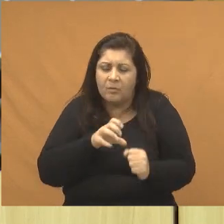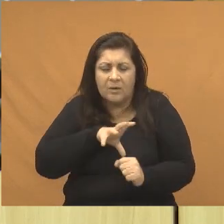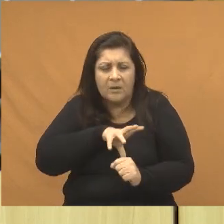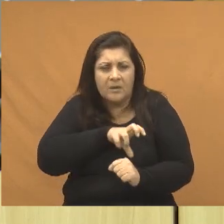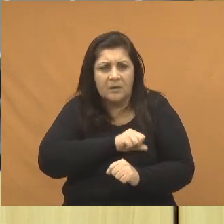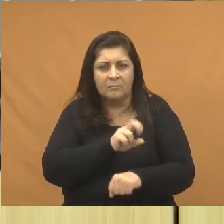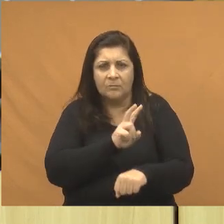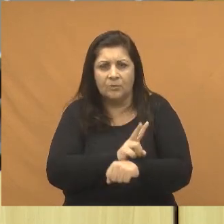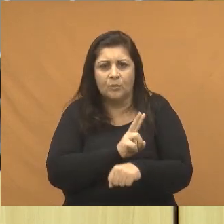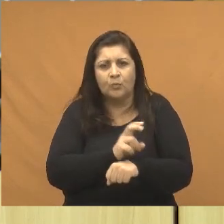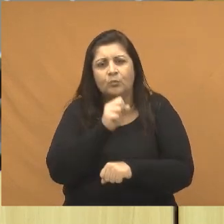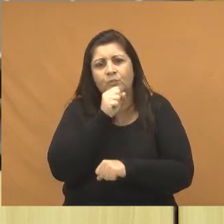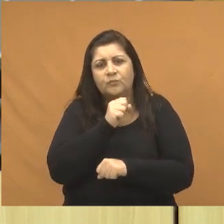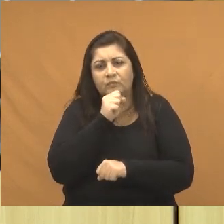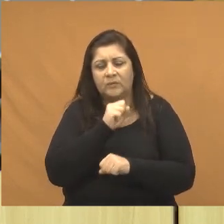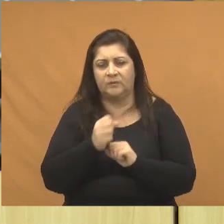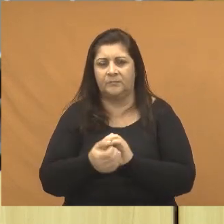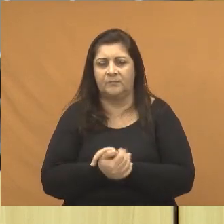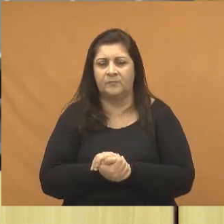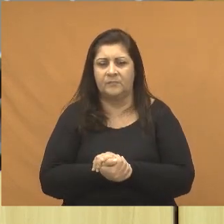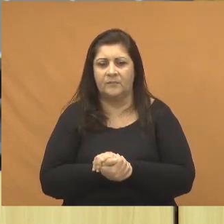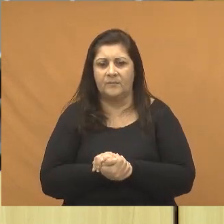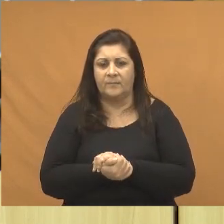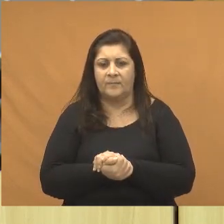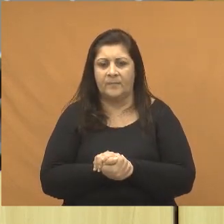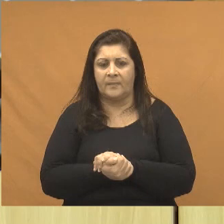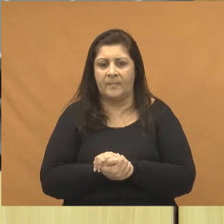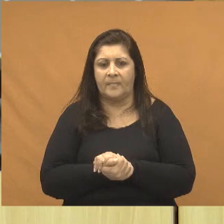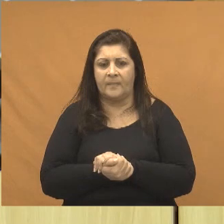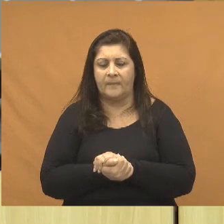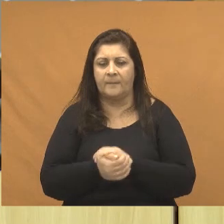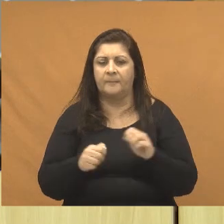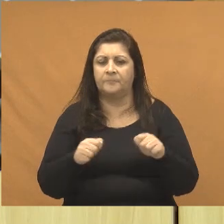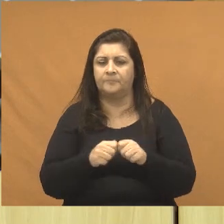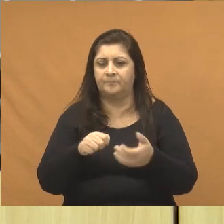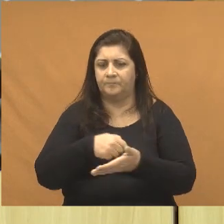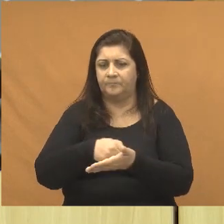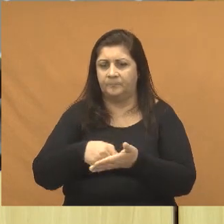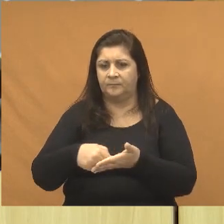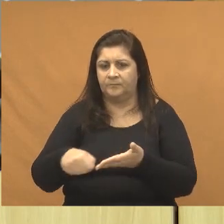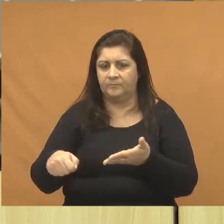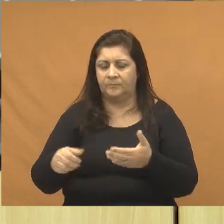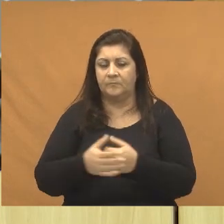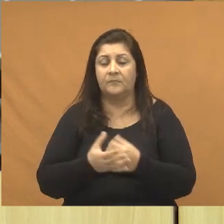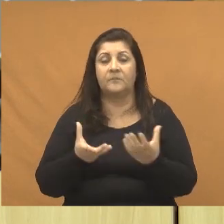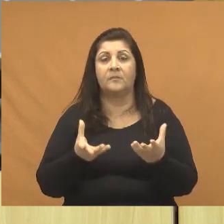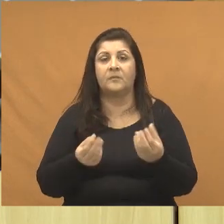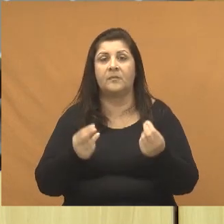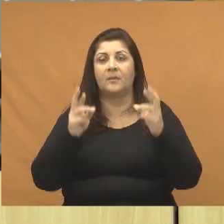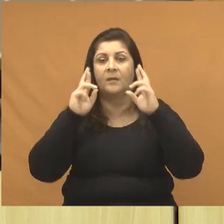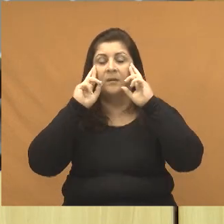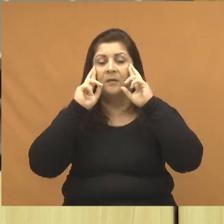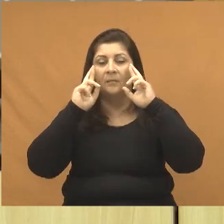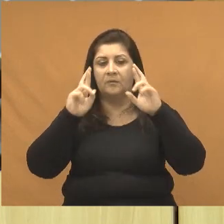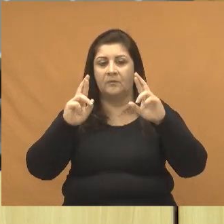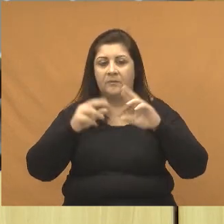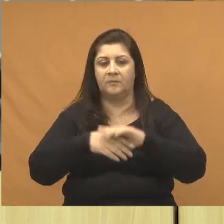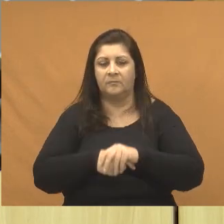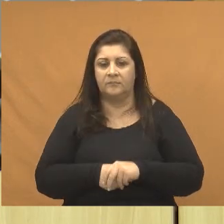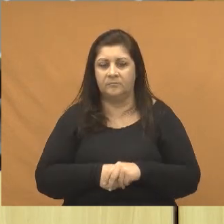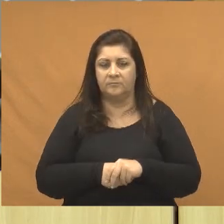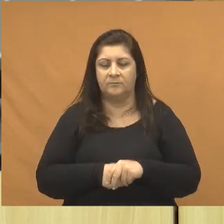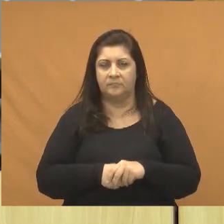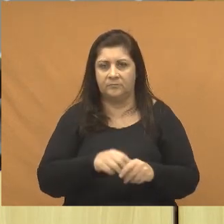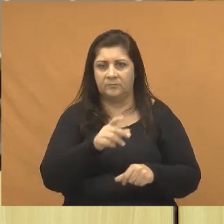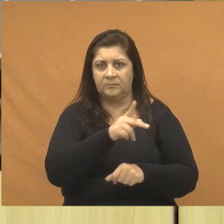e cuidam dos idosos. Feito esse registro, respeitosamente requeremos a presença